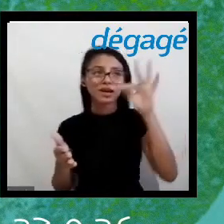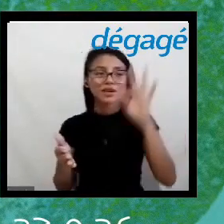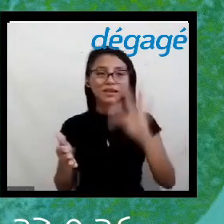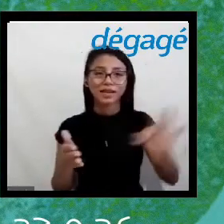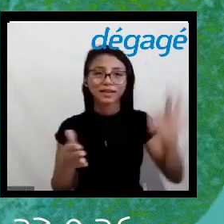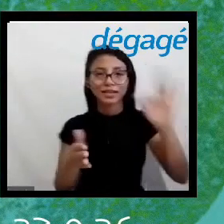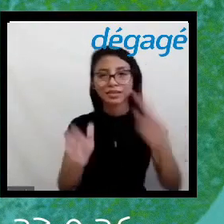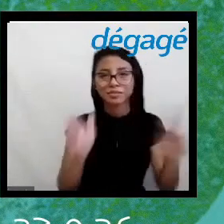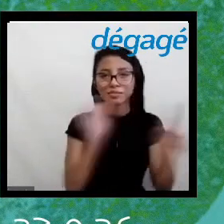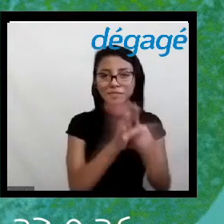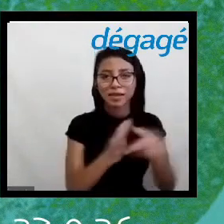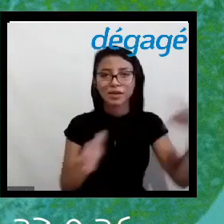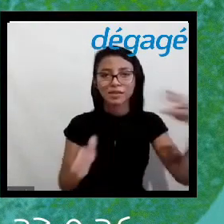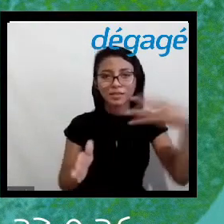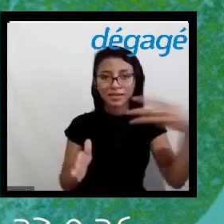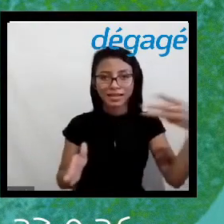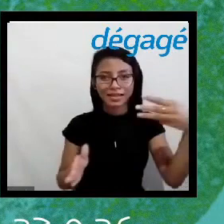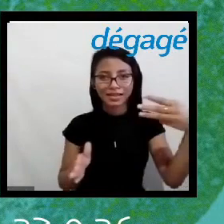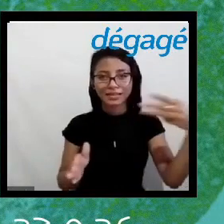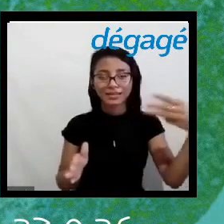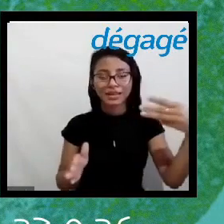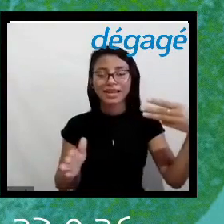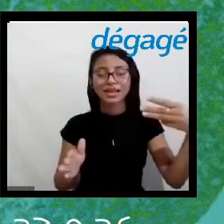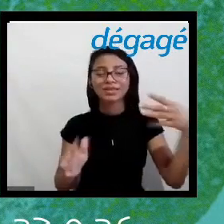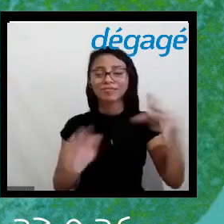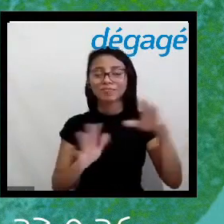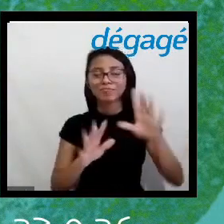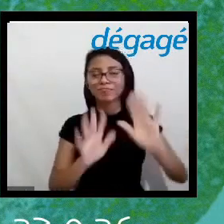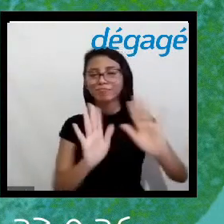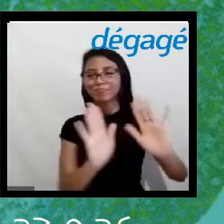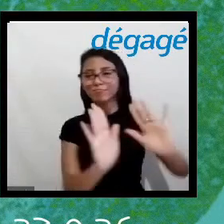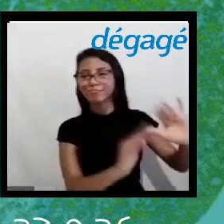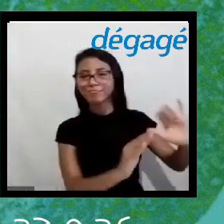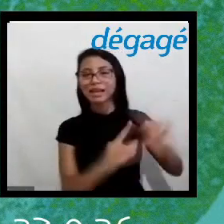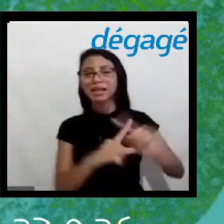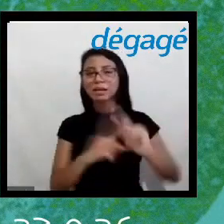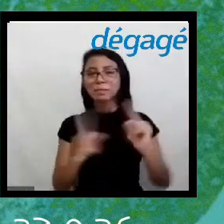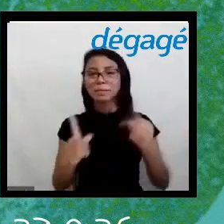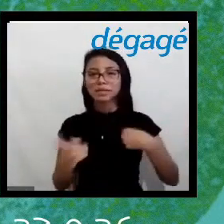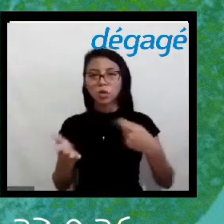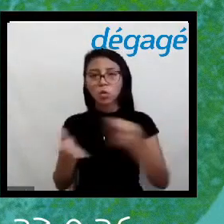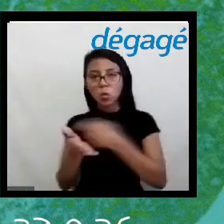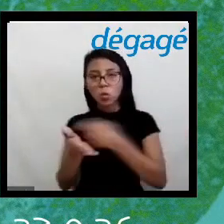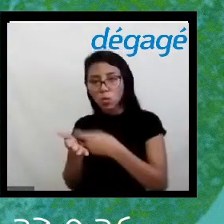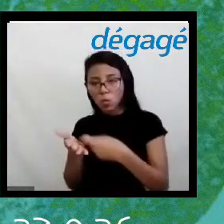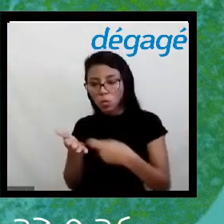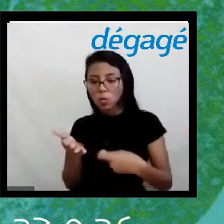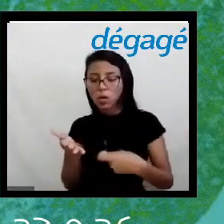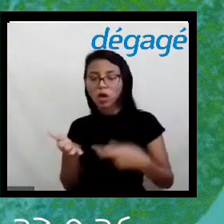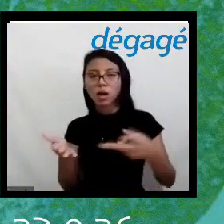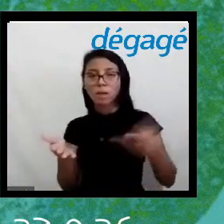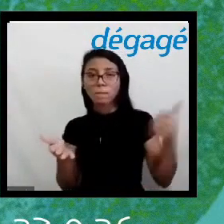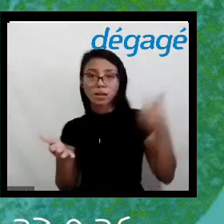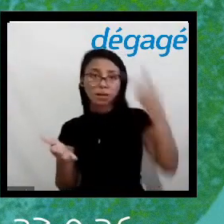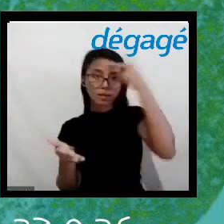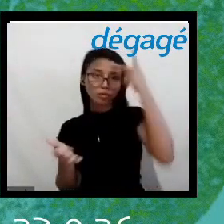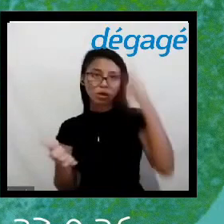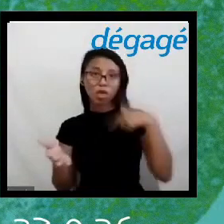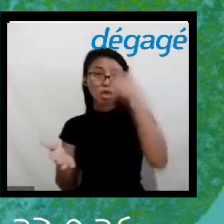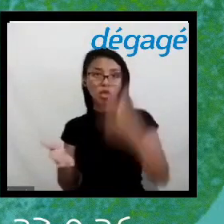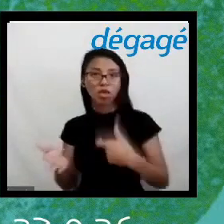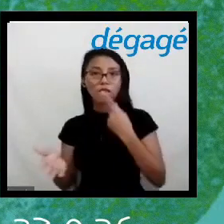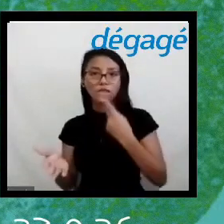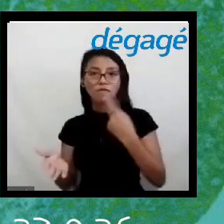palestra específica em primeira pessoa, de como se deu a minha experiência no mundo, né? Que tipo de conhecimento que eu fui